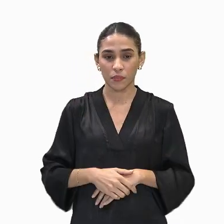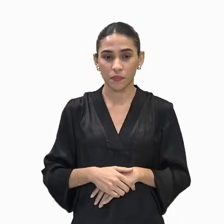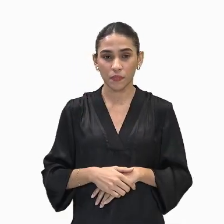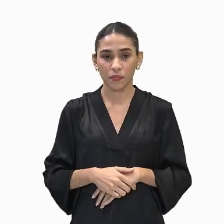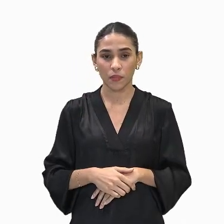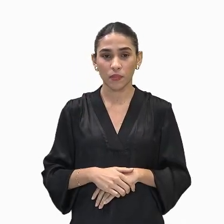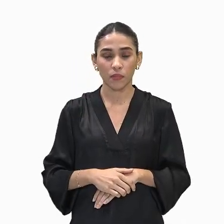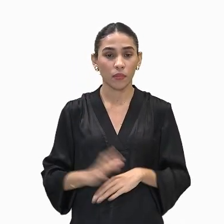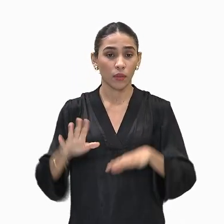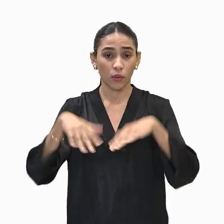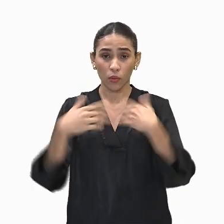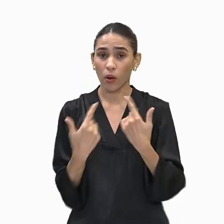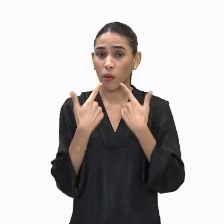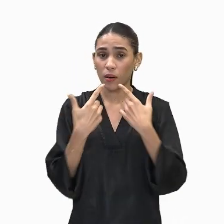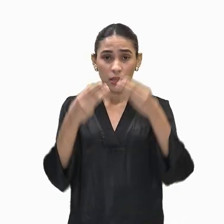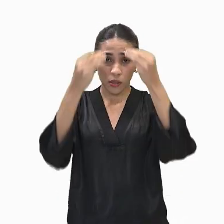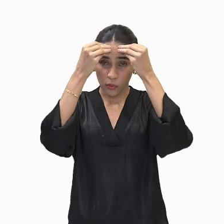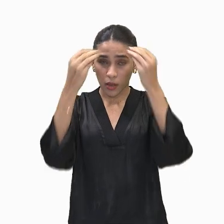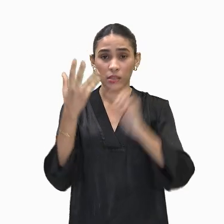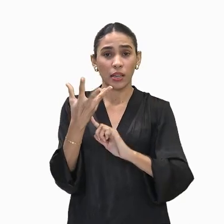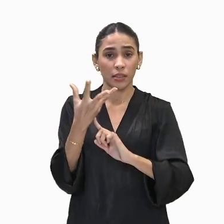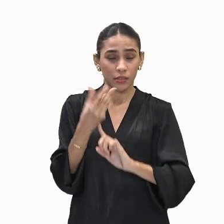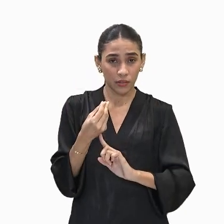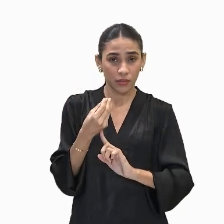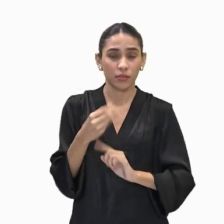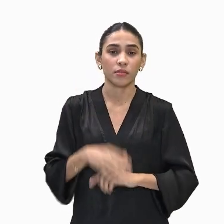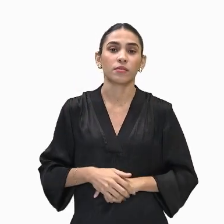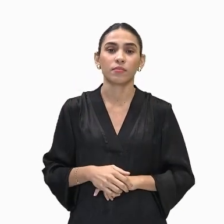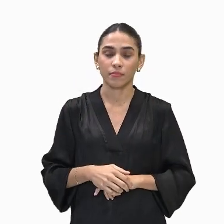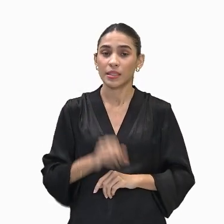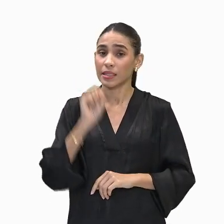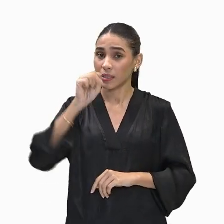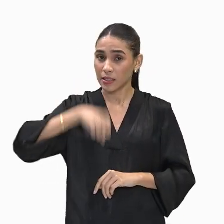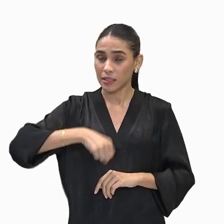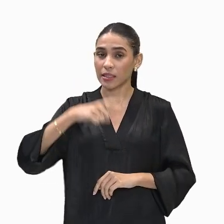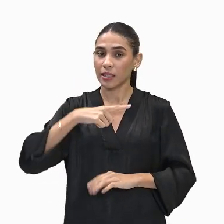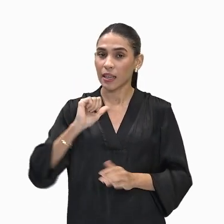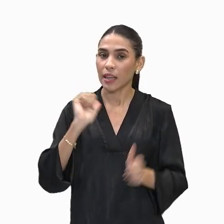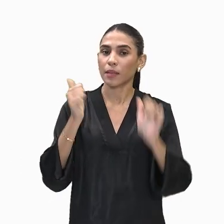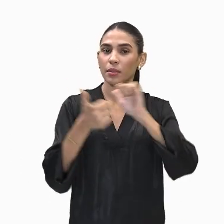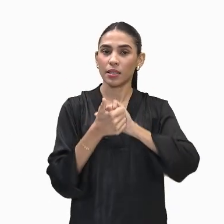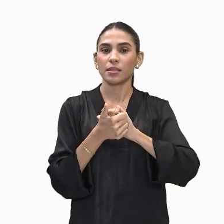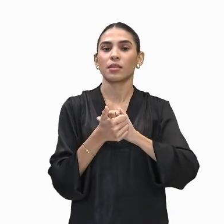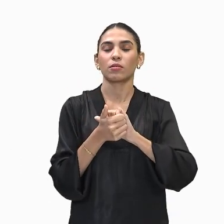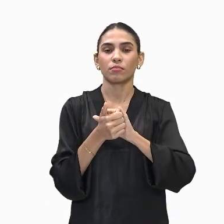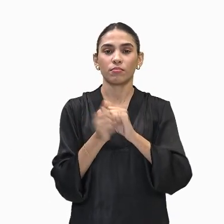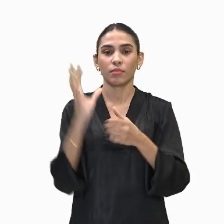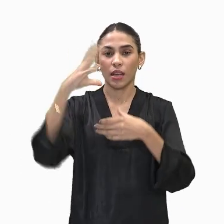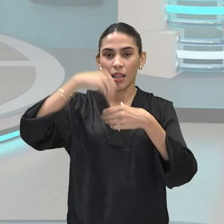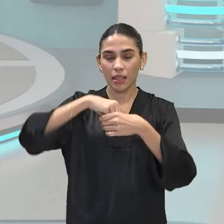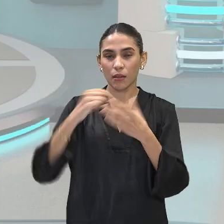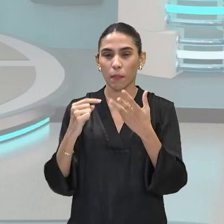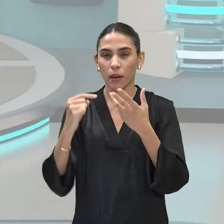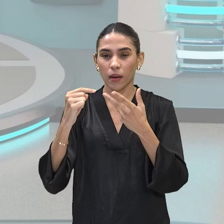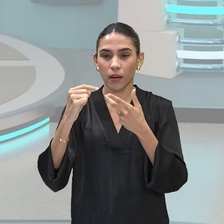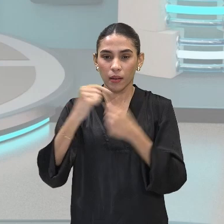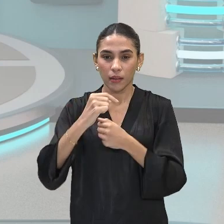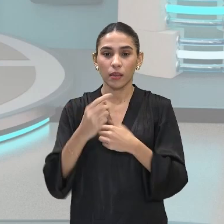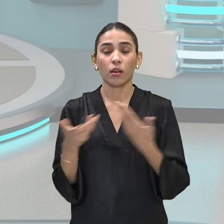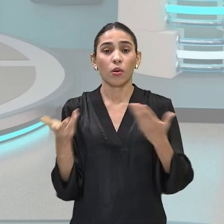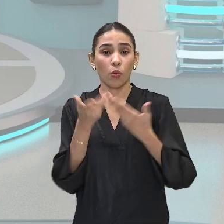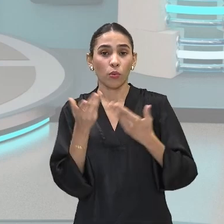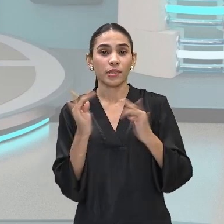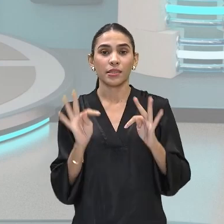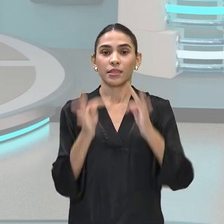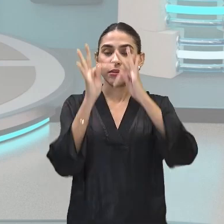for, qual linguagem artística seja, elas se transformam dentro desses meios de produções mais diversos. Hoje a tecnologia